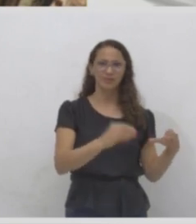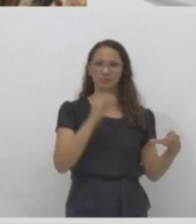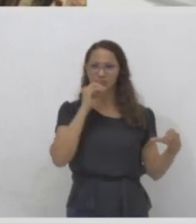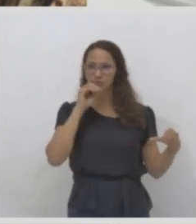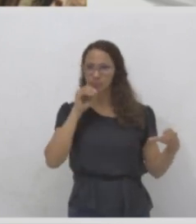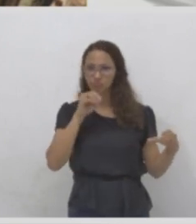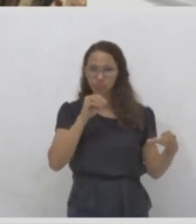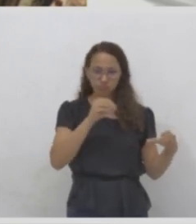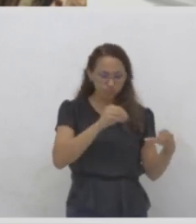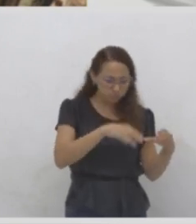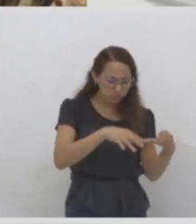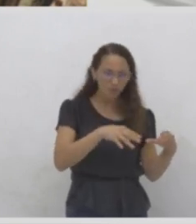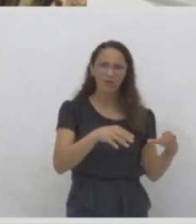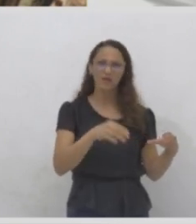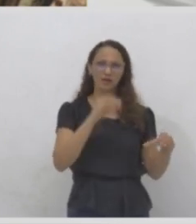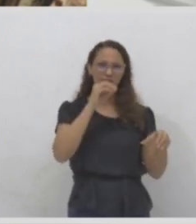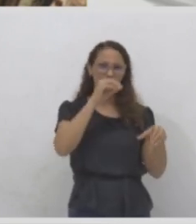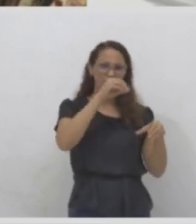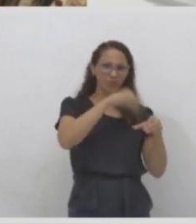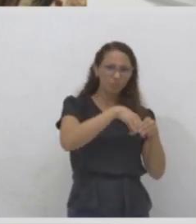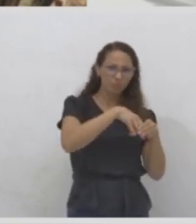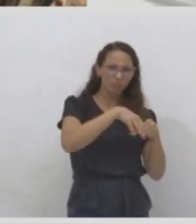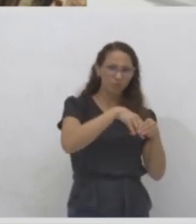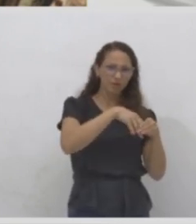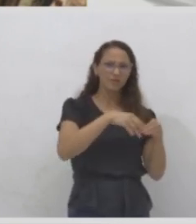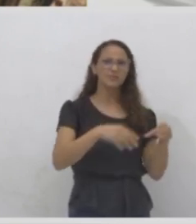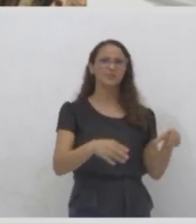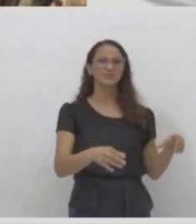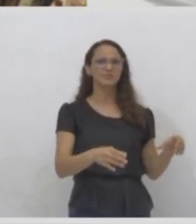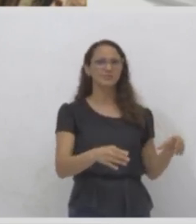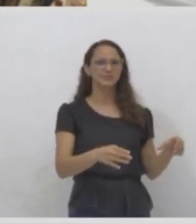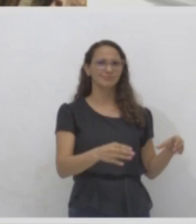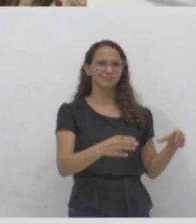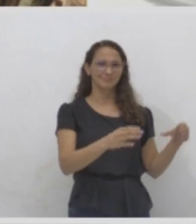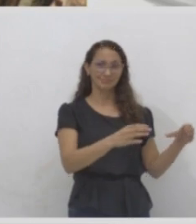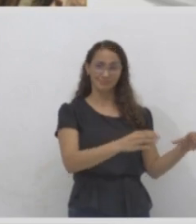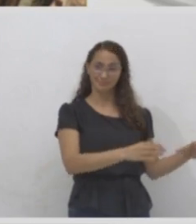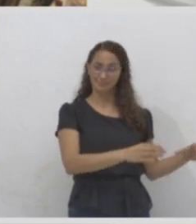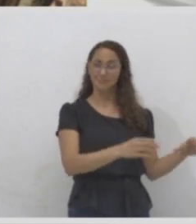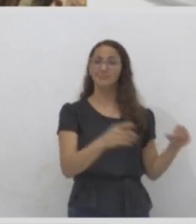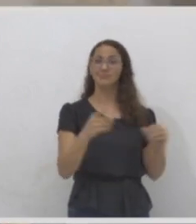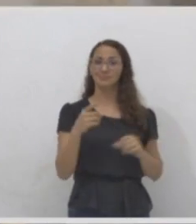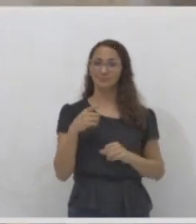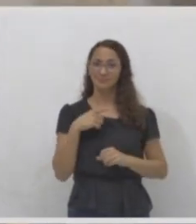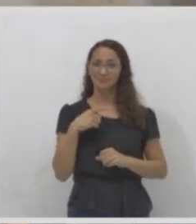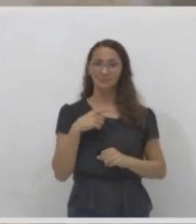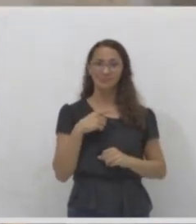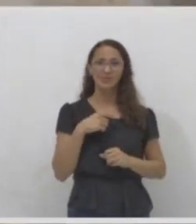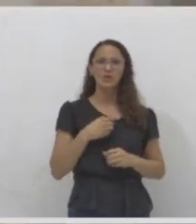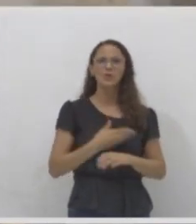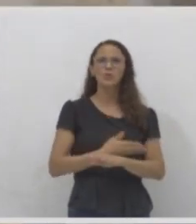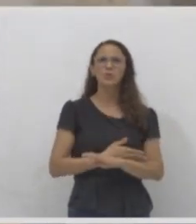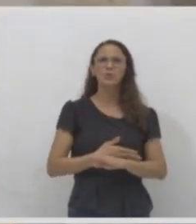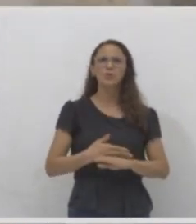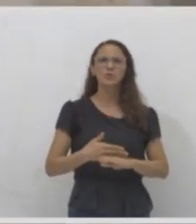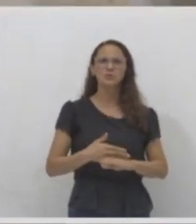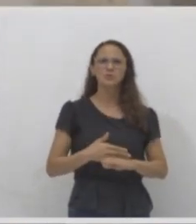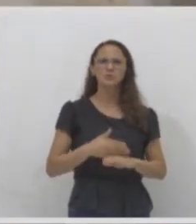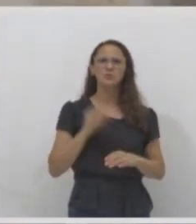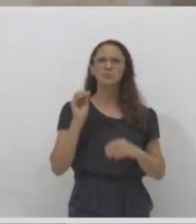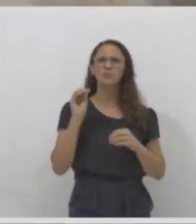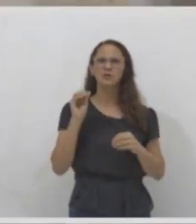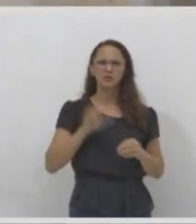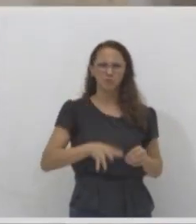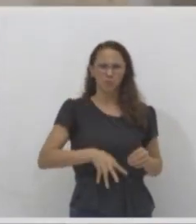tabaco dentro das escarradeiras. E eles tinham o costume de puxar